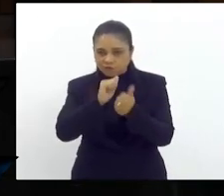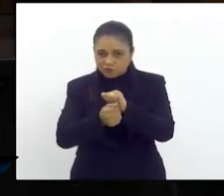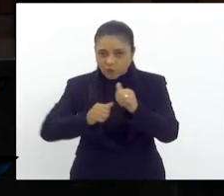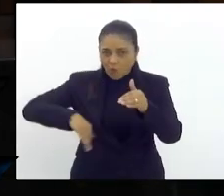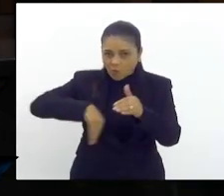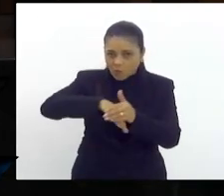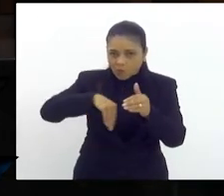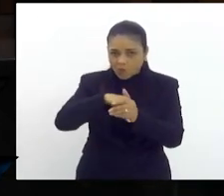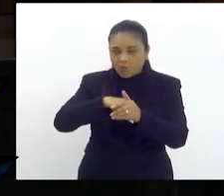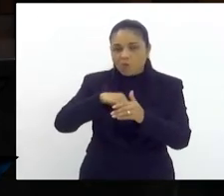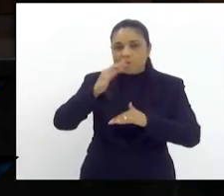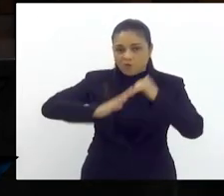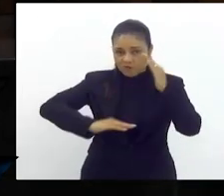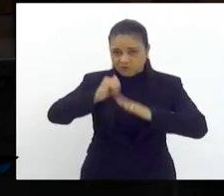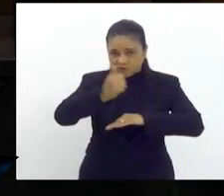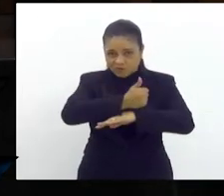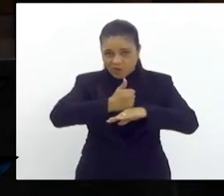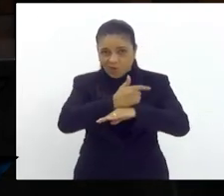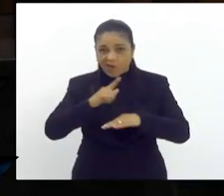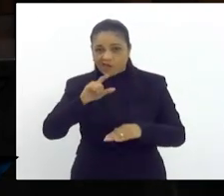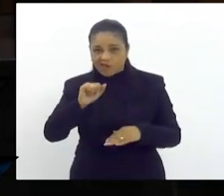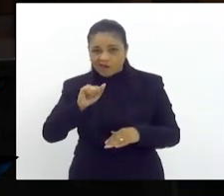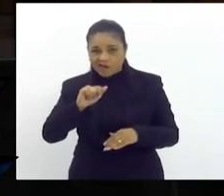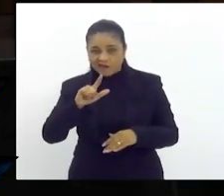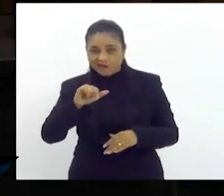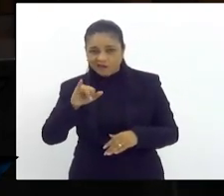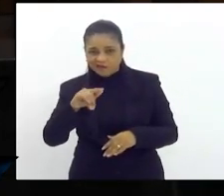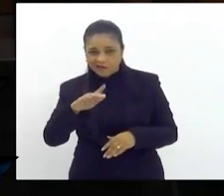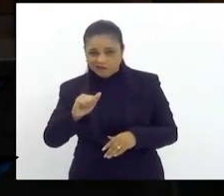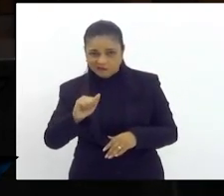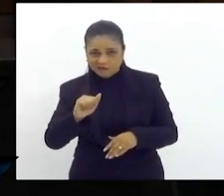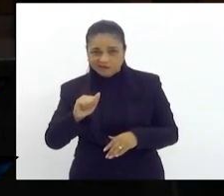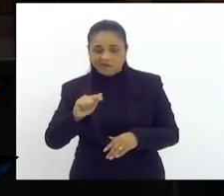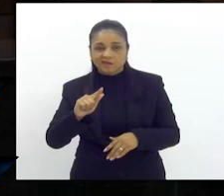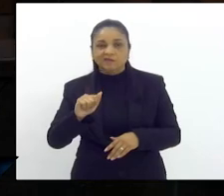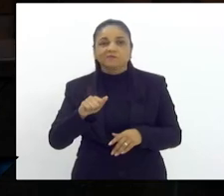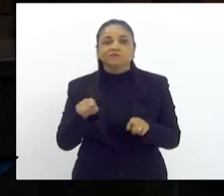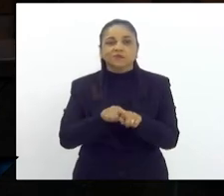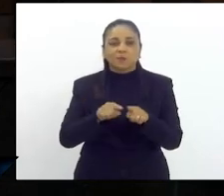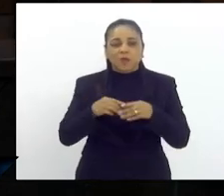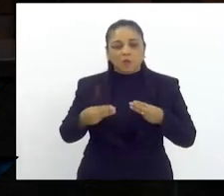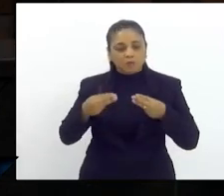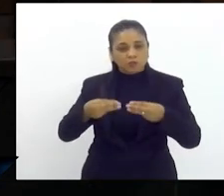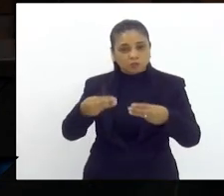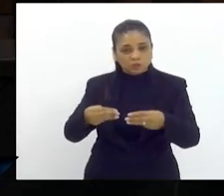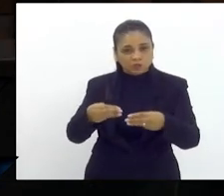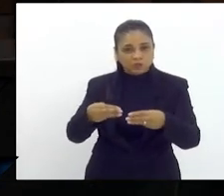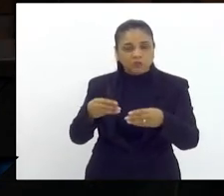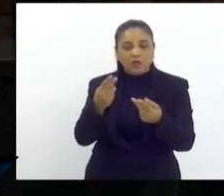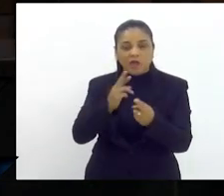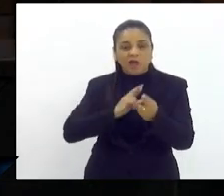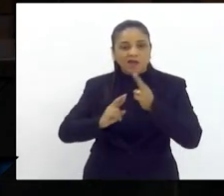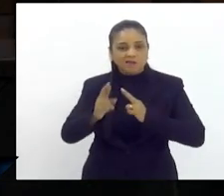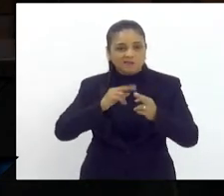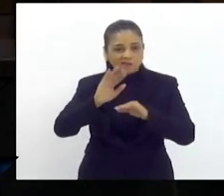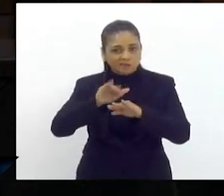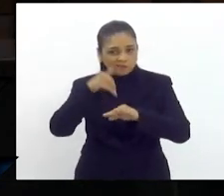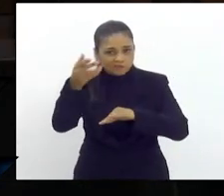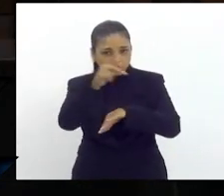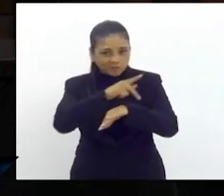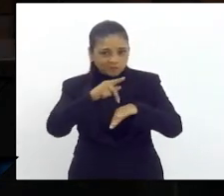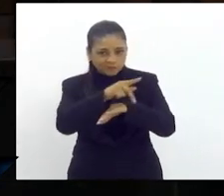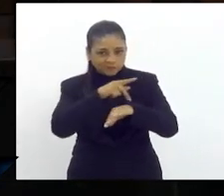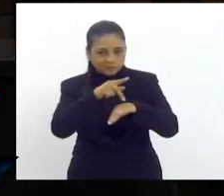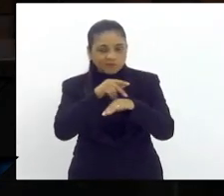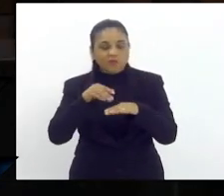como la liga o Ministro das relações exteriores vai chamar a Embaixadora da Espanha